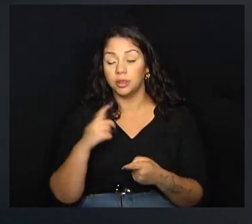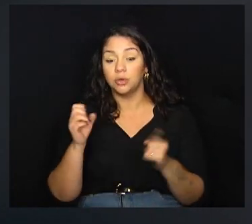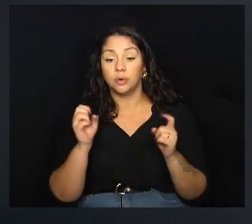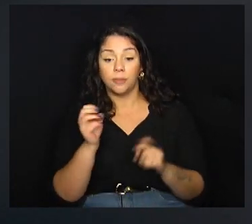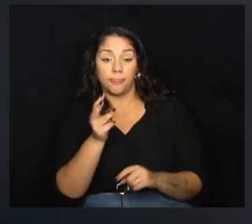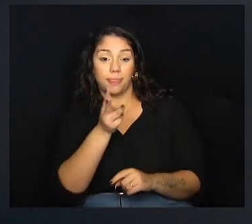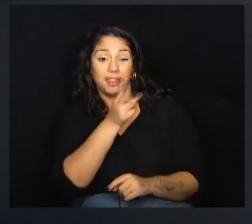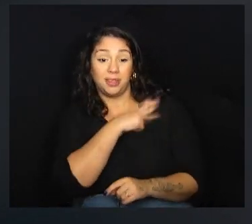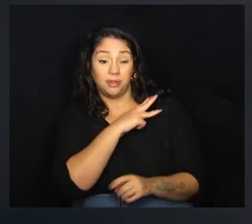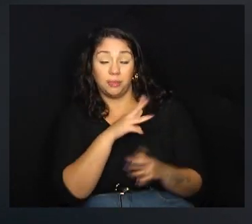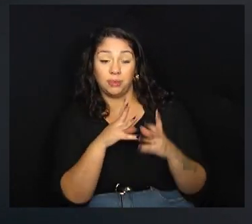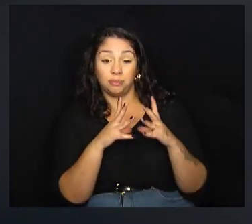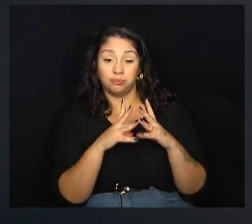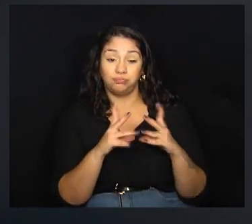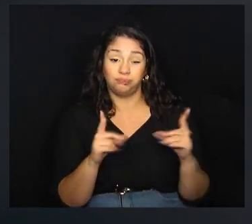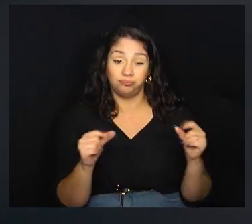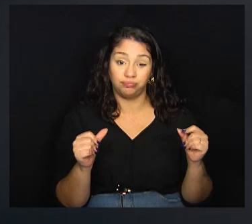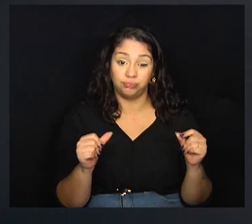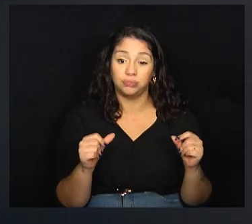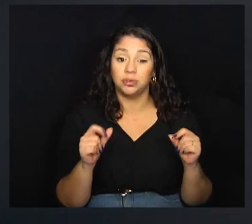que nós temos nas escolas públicas.